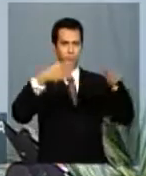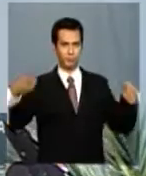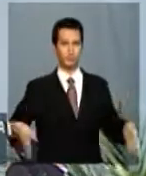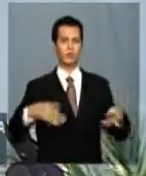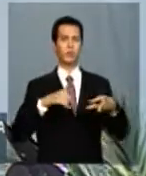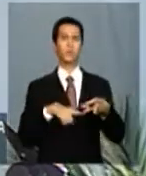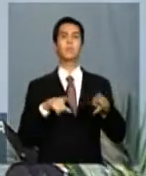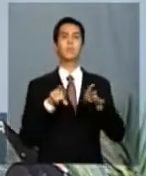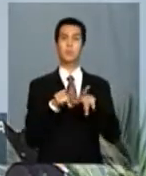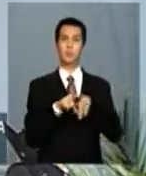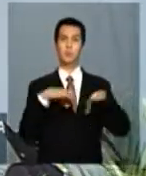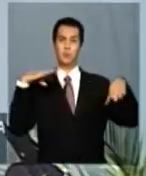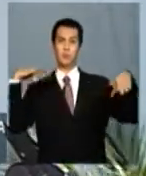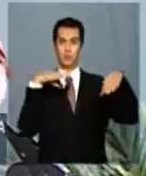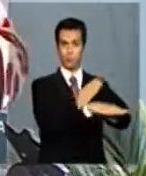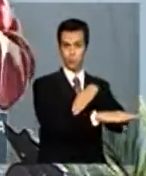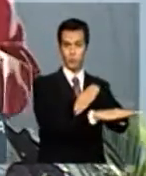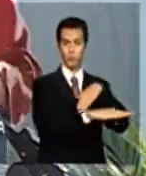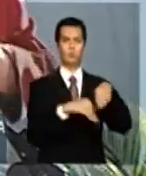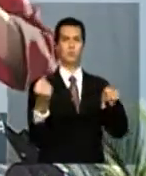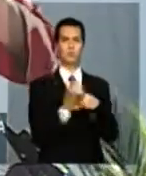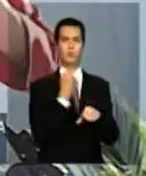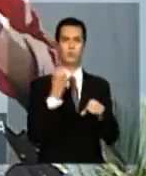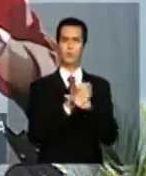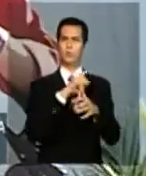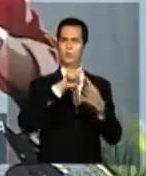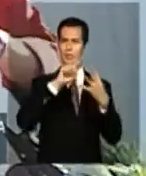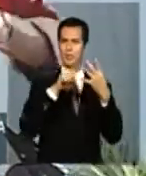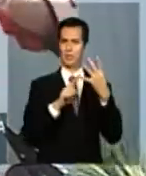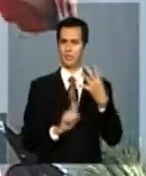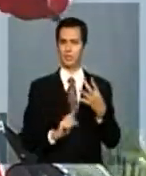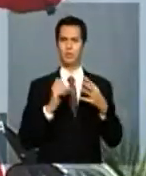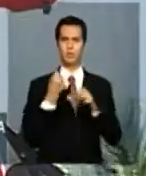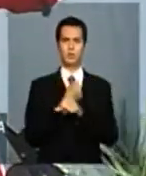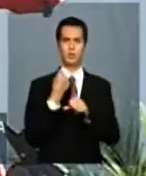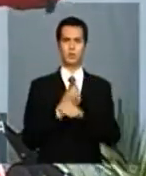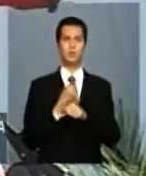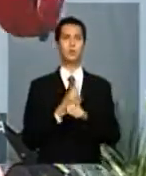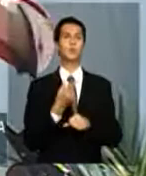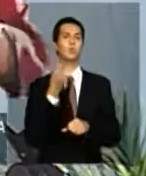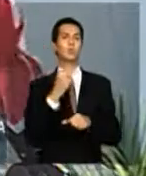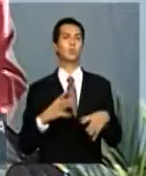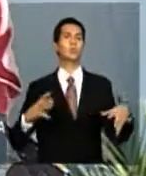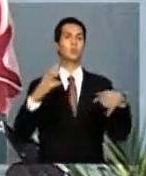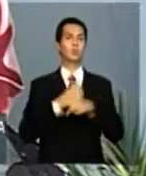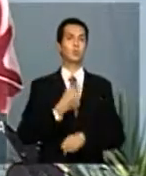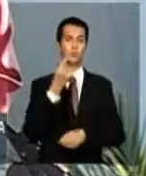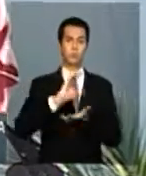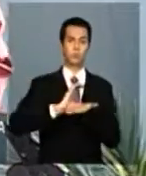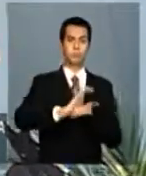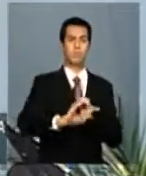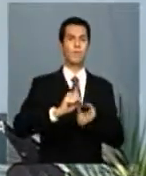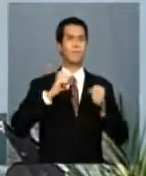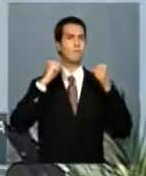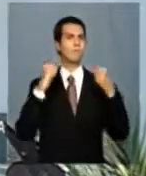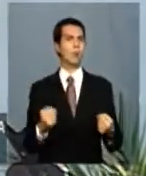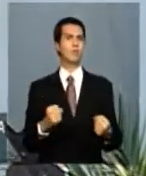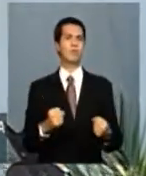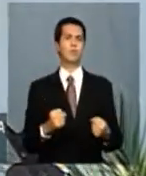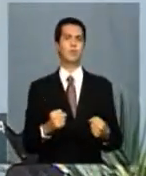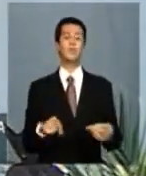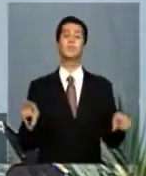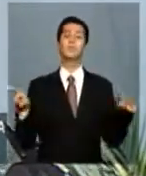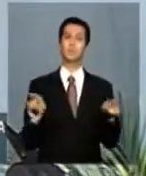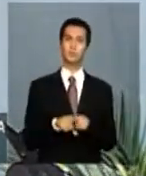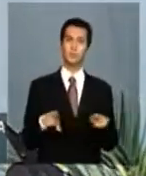túnel do Morro dos Cavalos, ela representa um investimento forte em infraestrutura, mas, ao